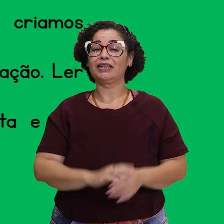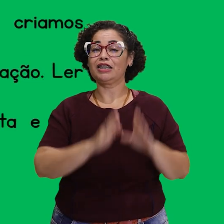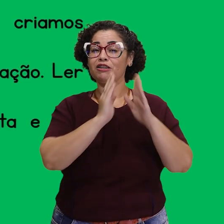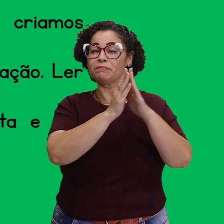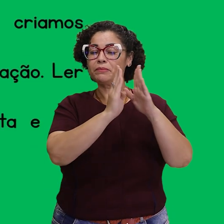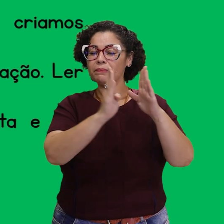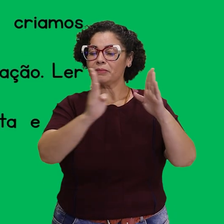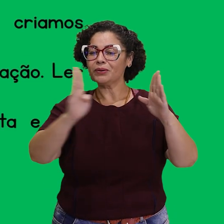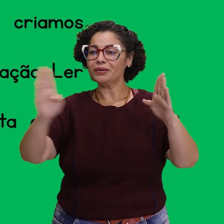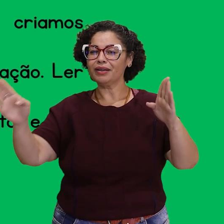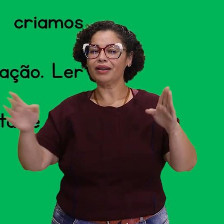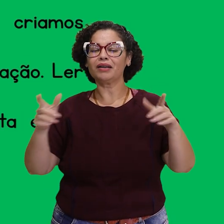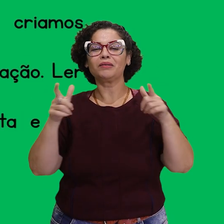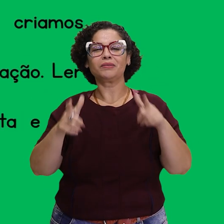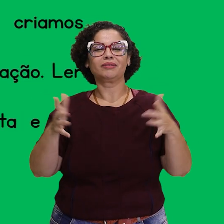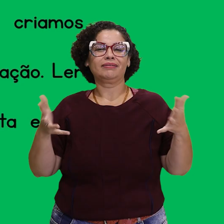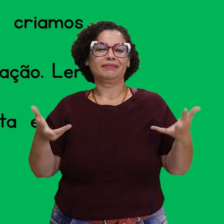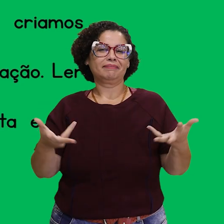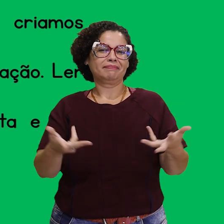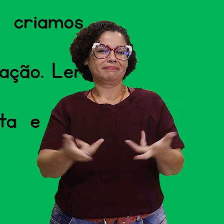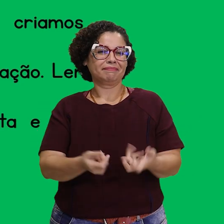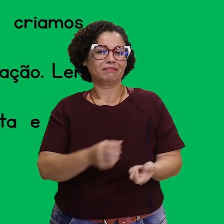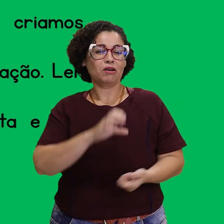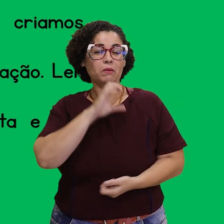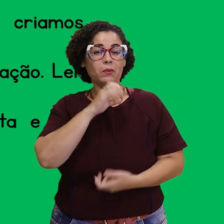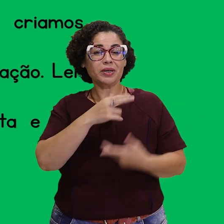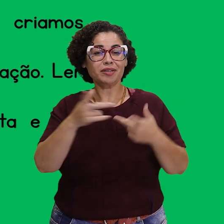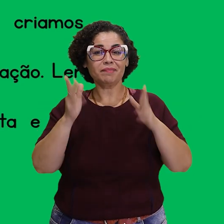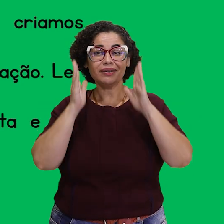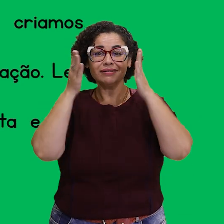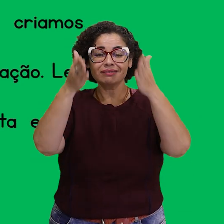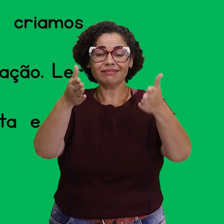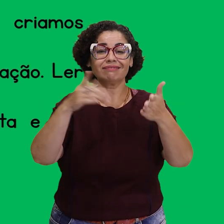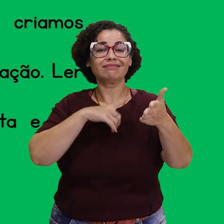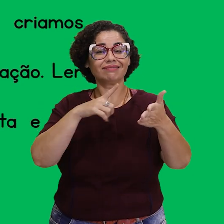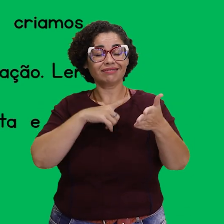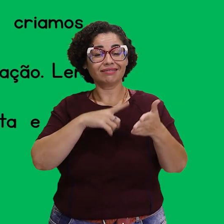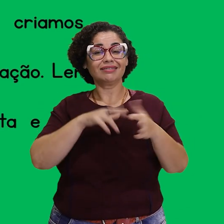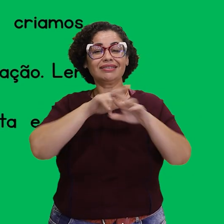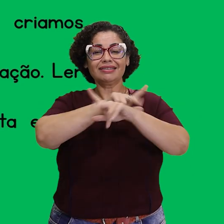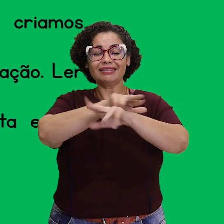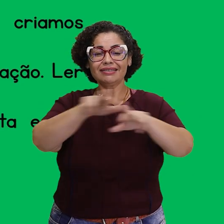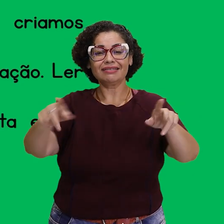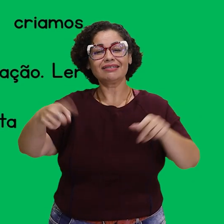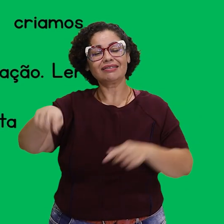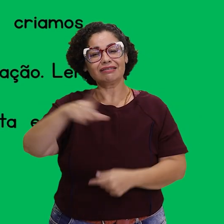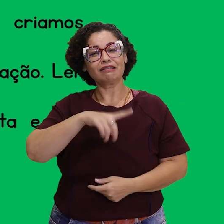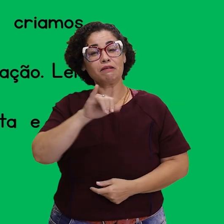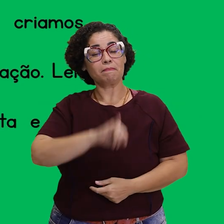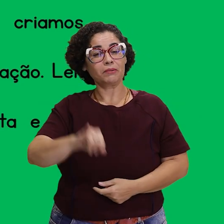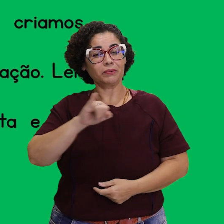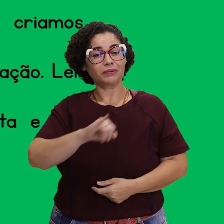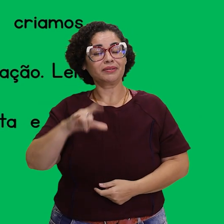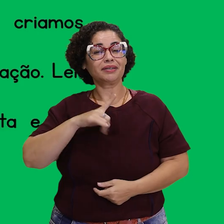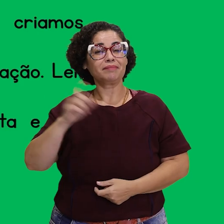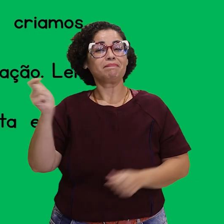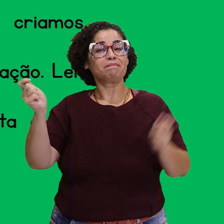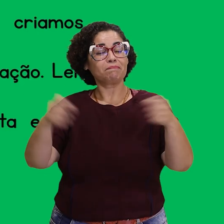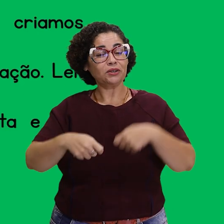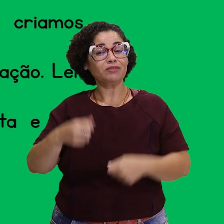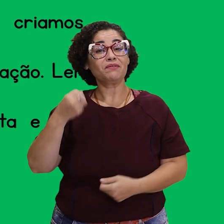As bibliotecas são lugares mágicos onde o conhecimento mora. Nelas é